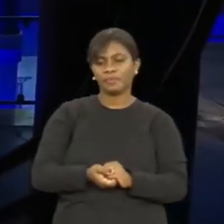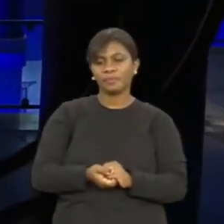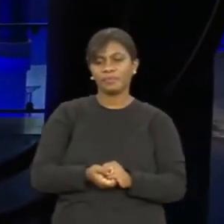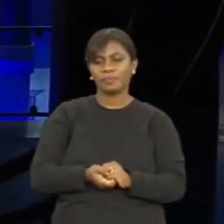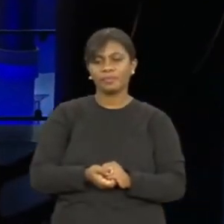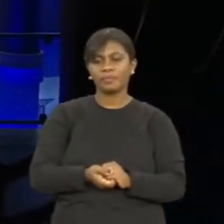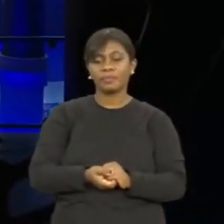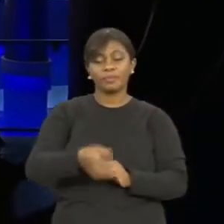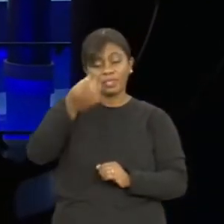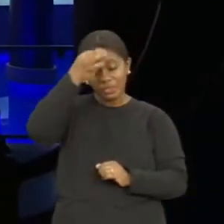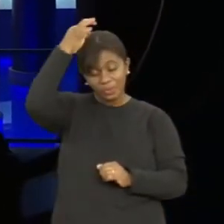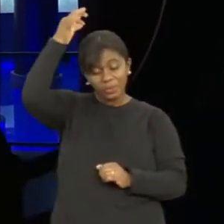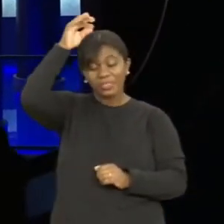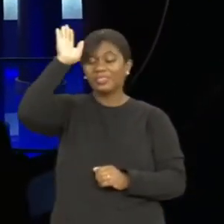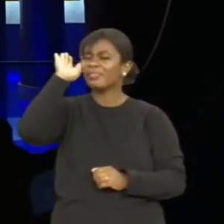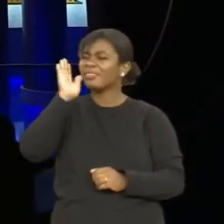Ele te esperava nesse momento,